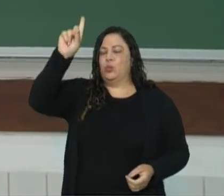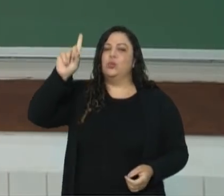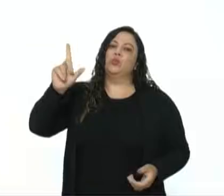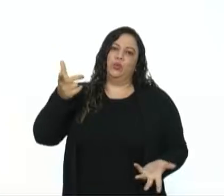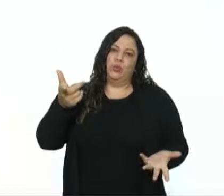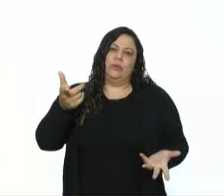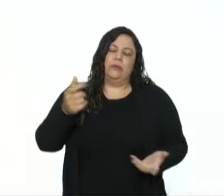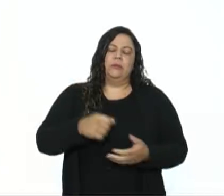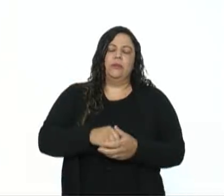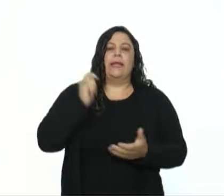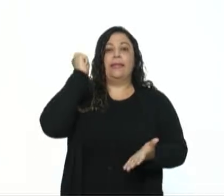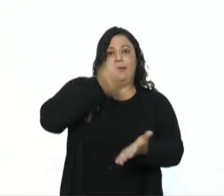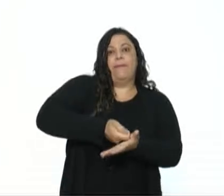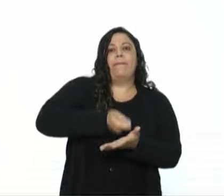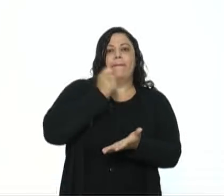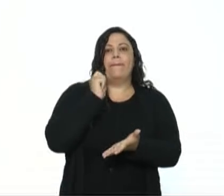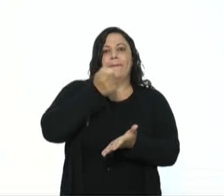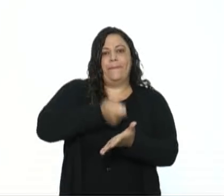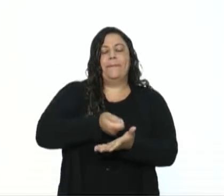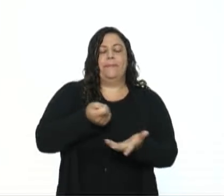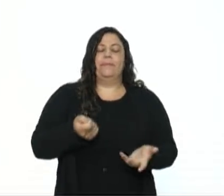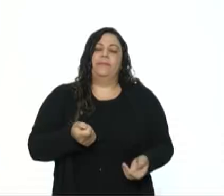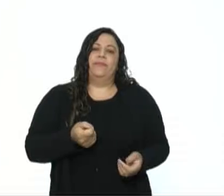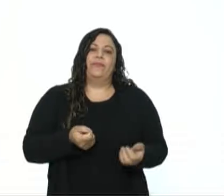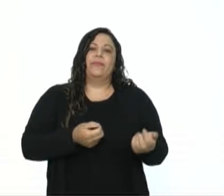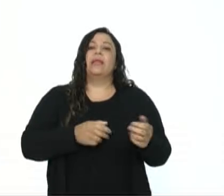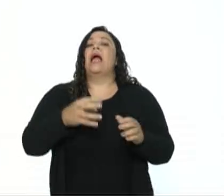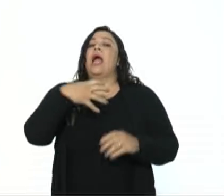ali. O cartão de crédito é uma forma de empréstimo.